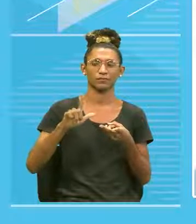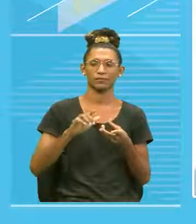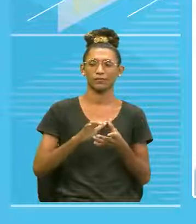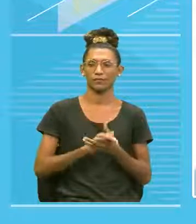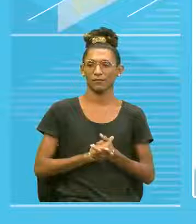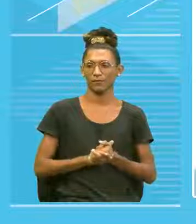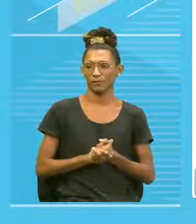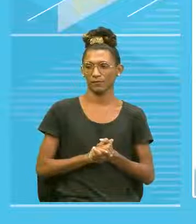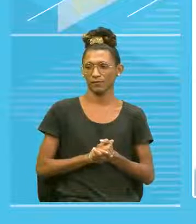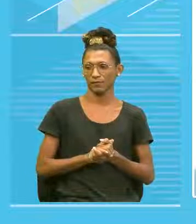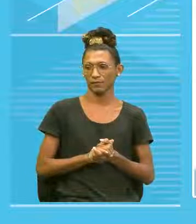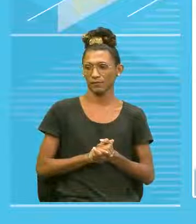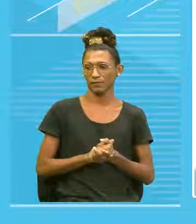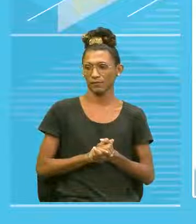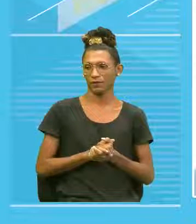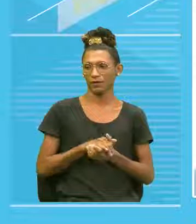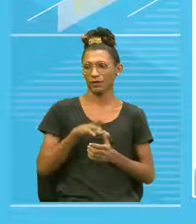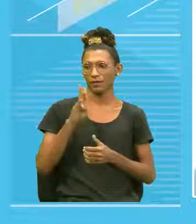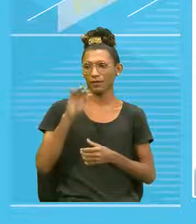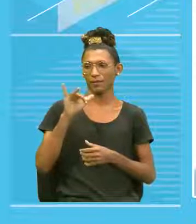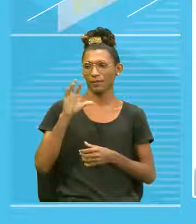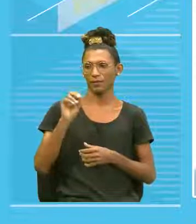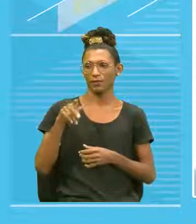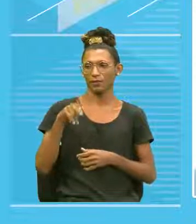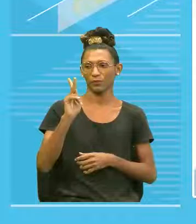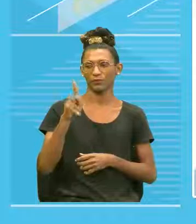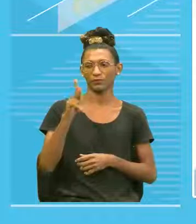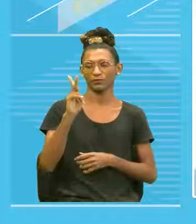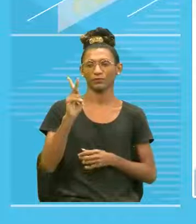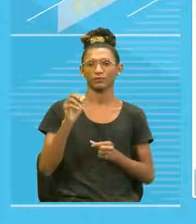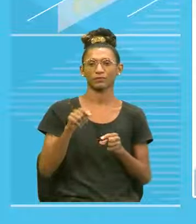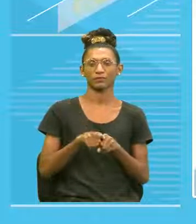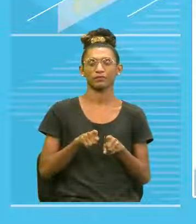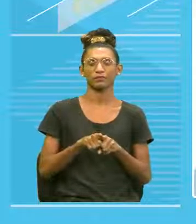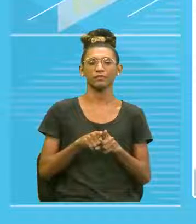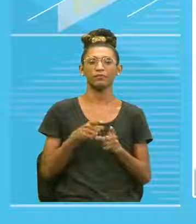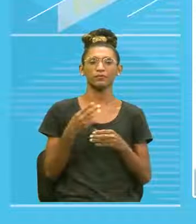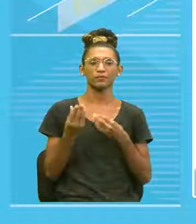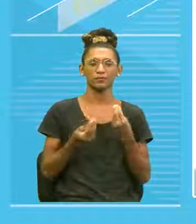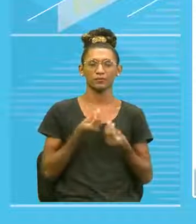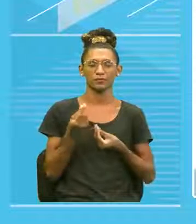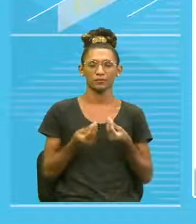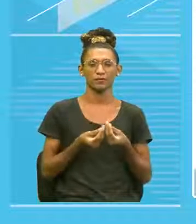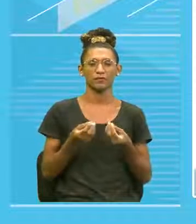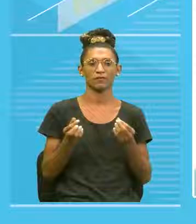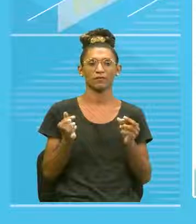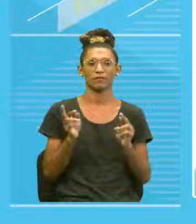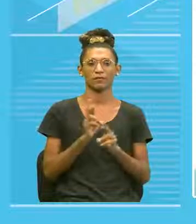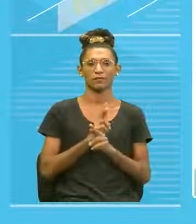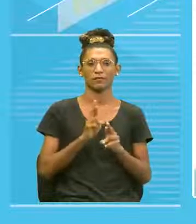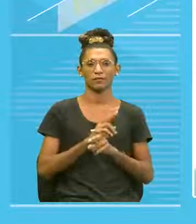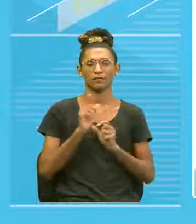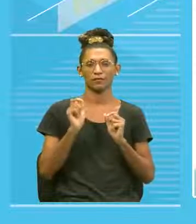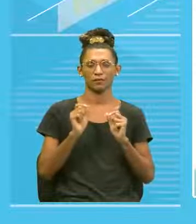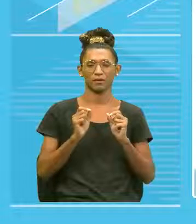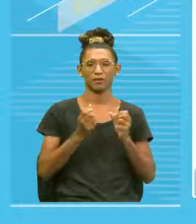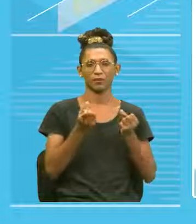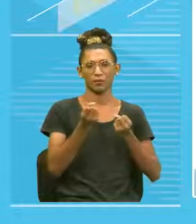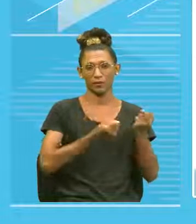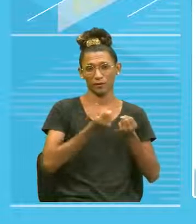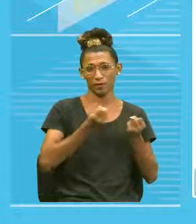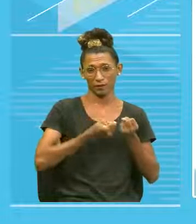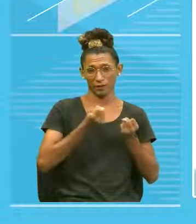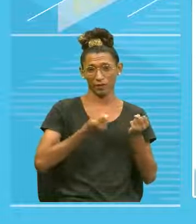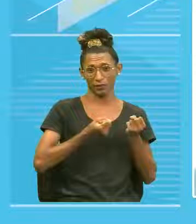e você escolhe Claro de acordo com o motor do seu